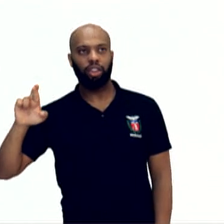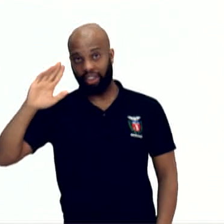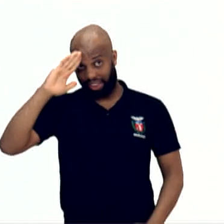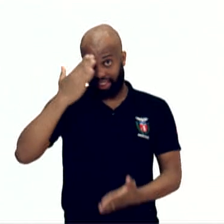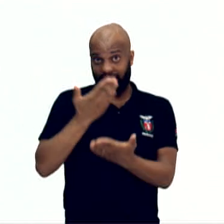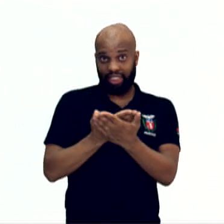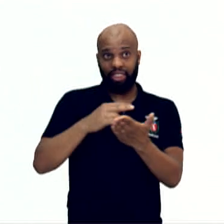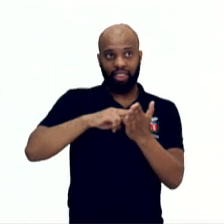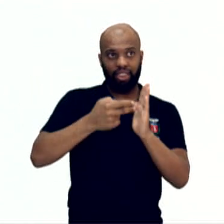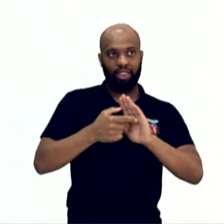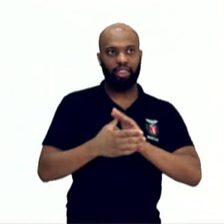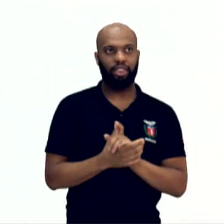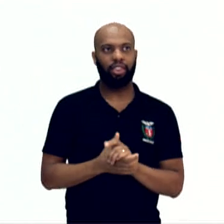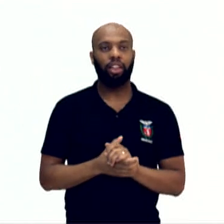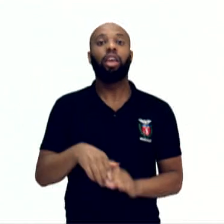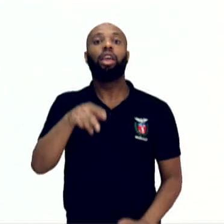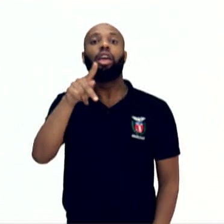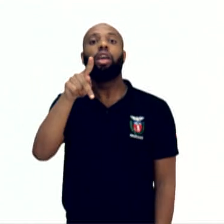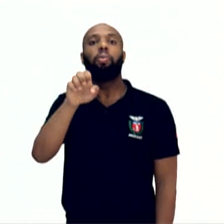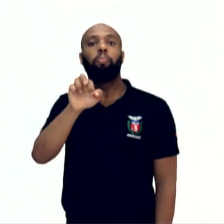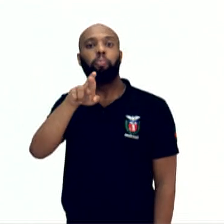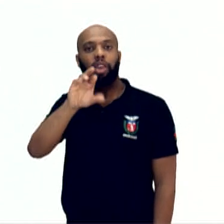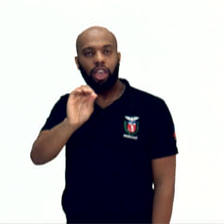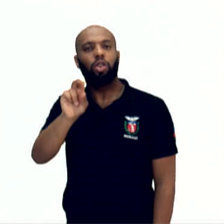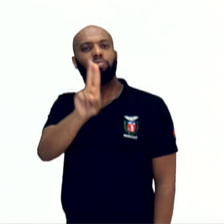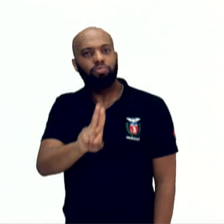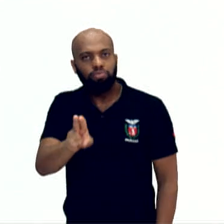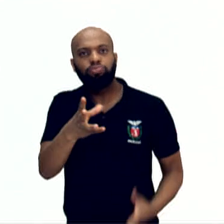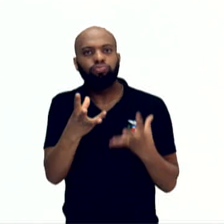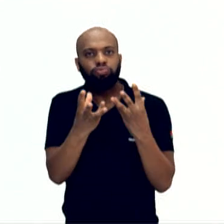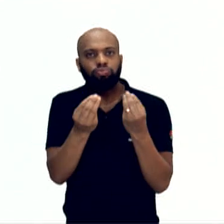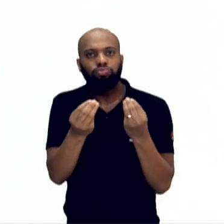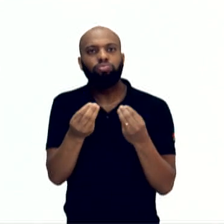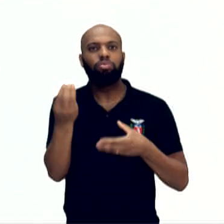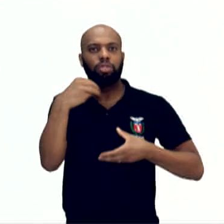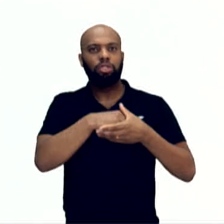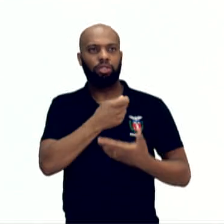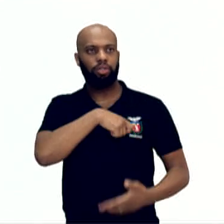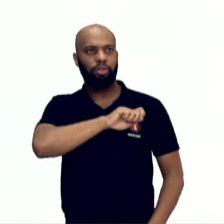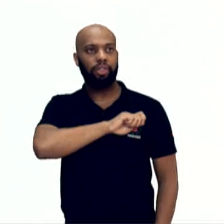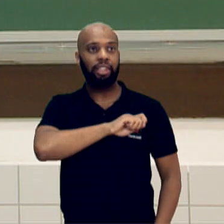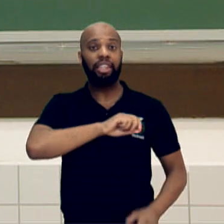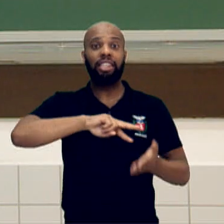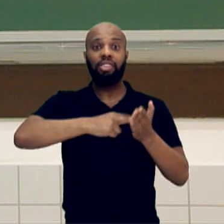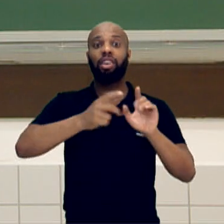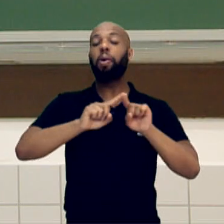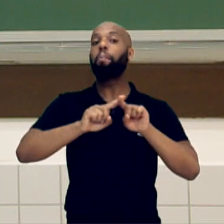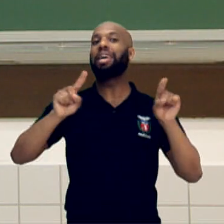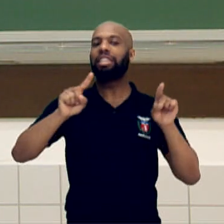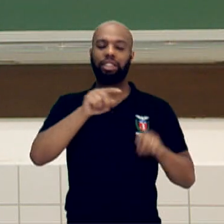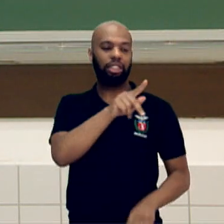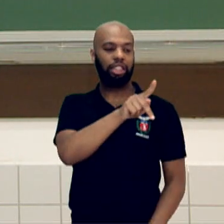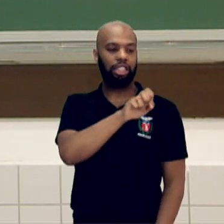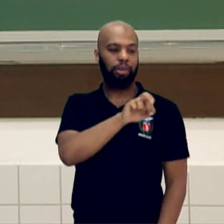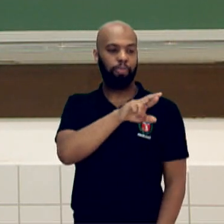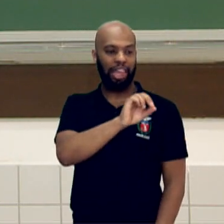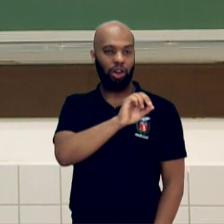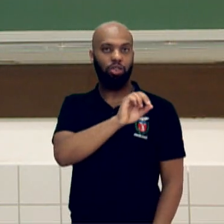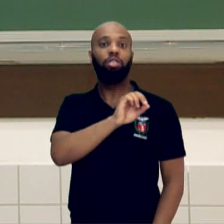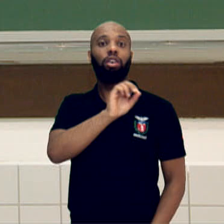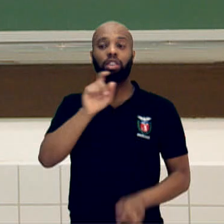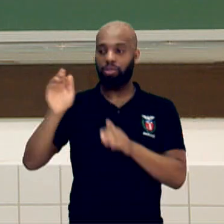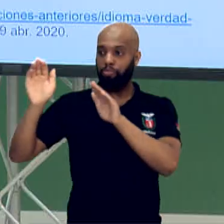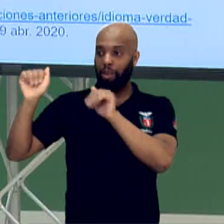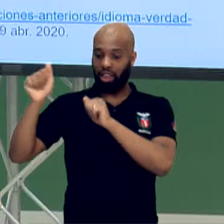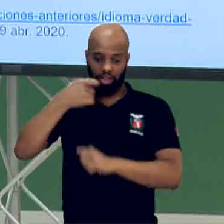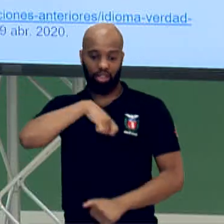acreditar. Pero, uma conjunção muito usual do espanhol, significa mas. Certo? Acompanhando? Então vamos à leitura do